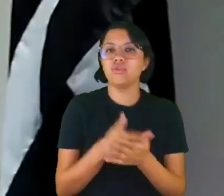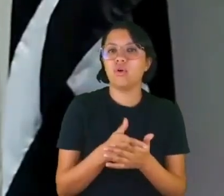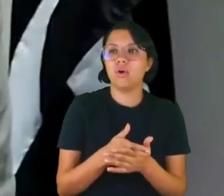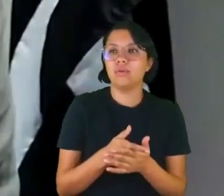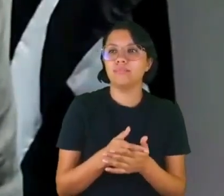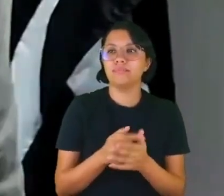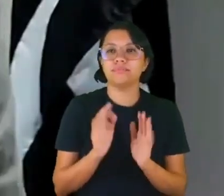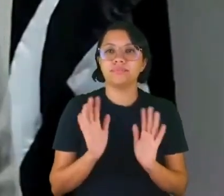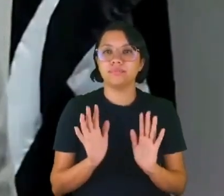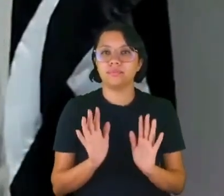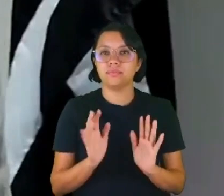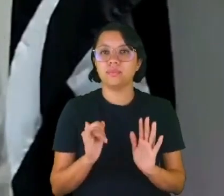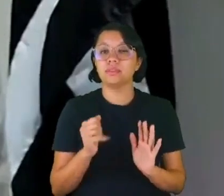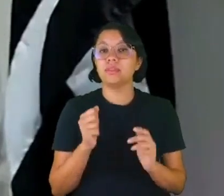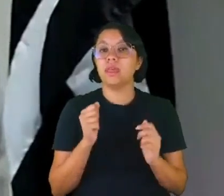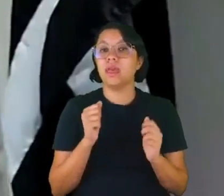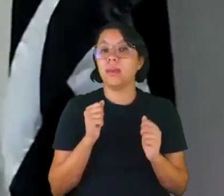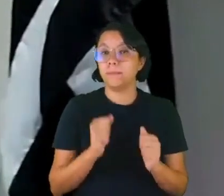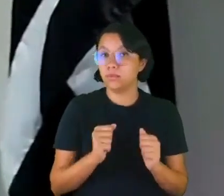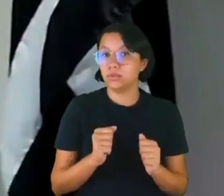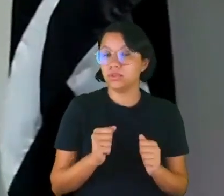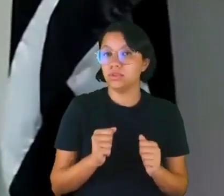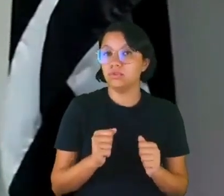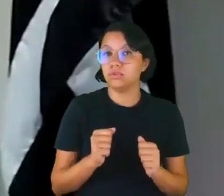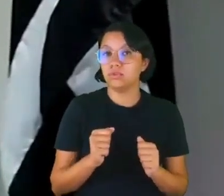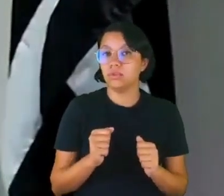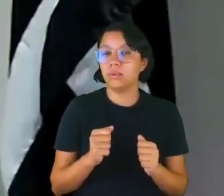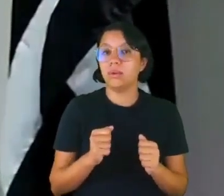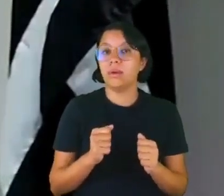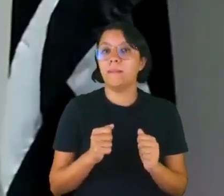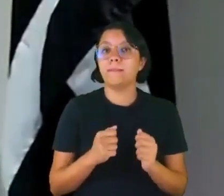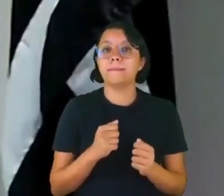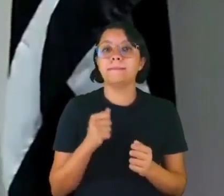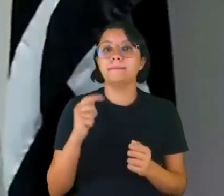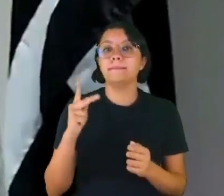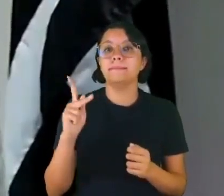aquele que paga alimentos, quer saber que destino está sendo dado